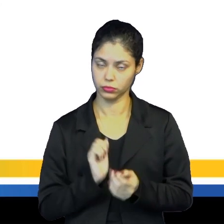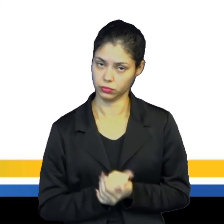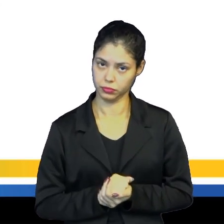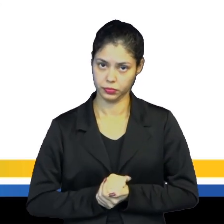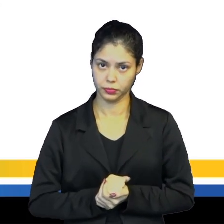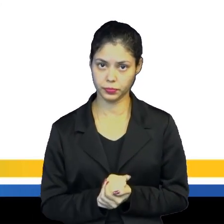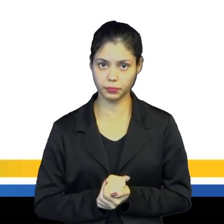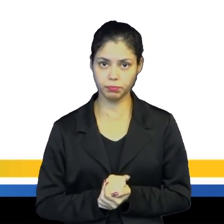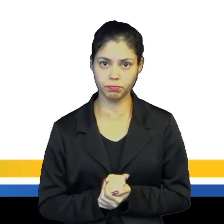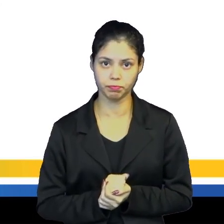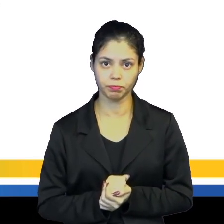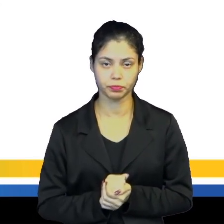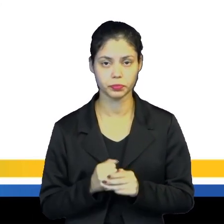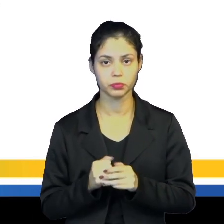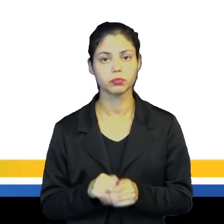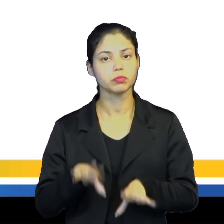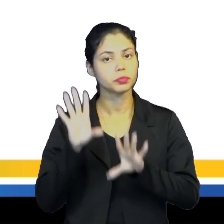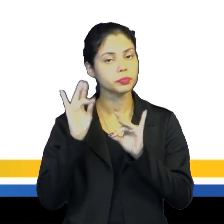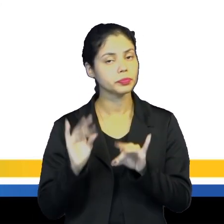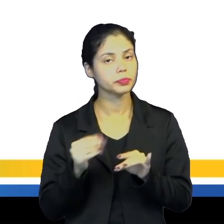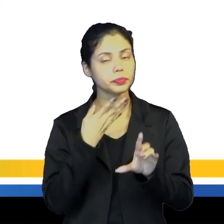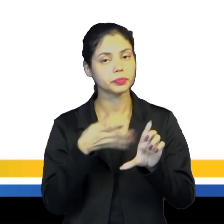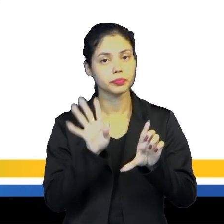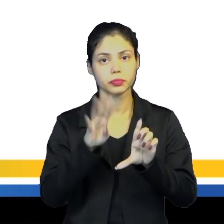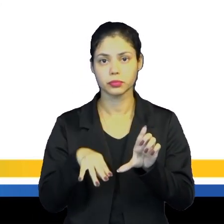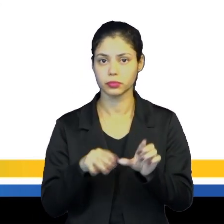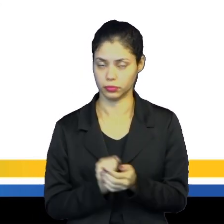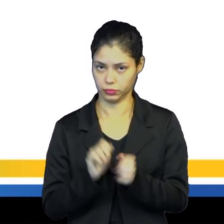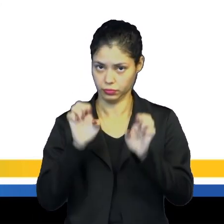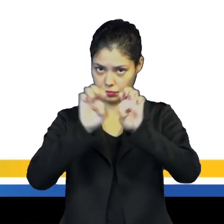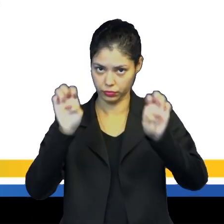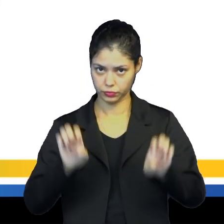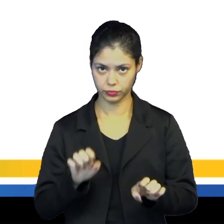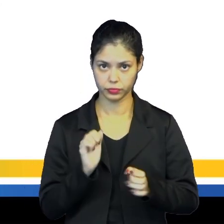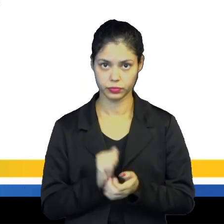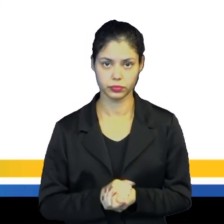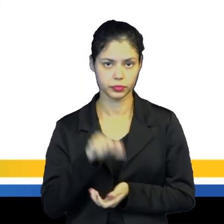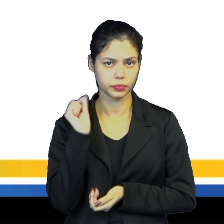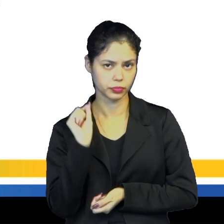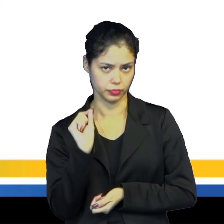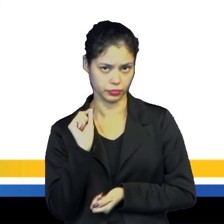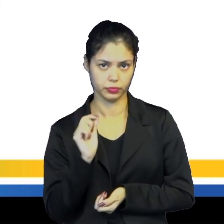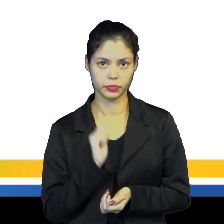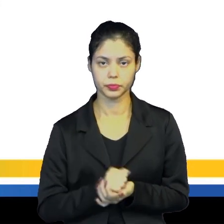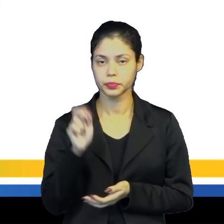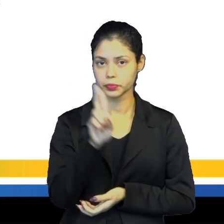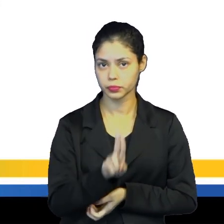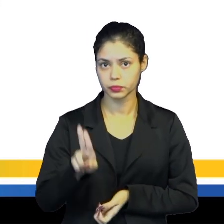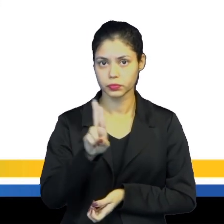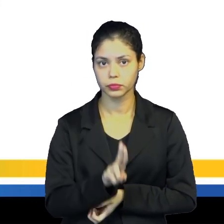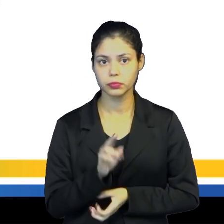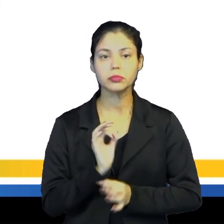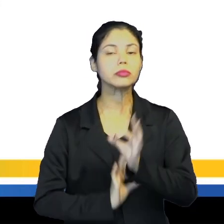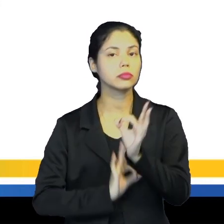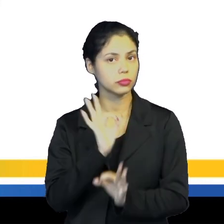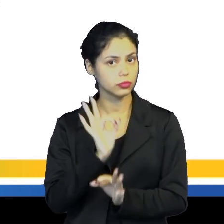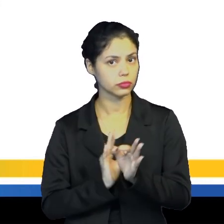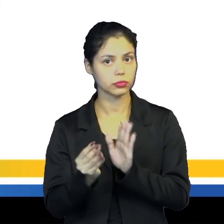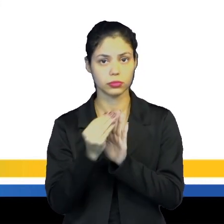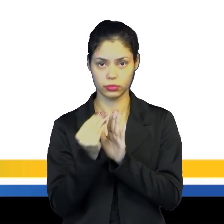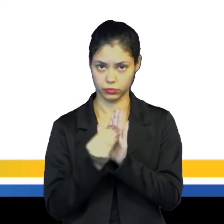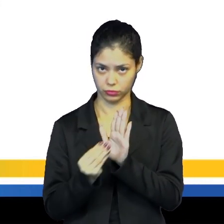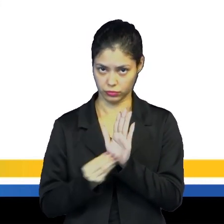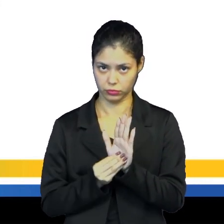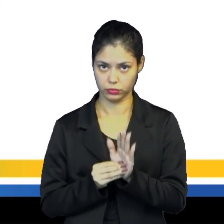tá bom? Então, vamos lá. A tabela é uma estrutura que utilizamos para organizar